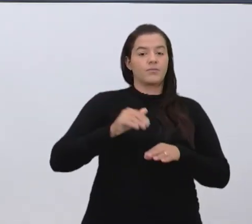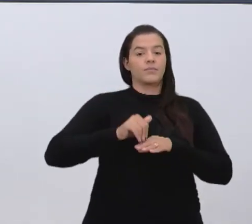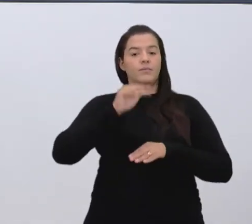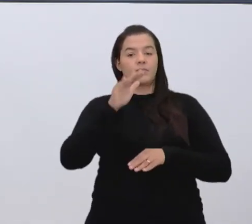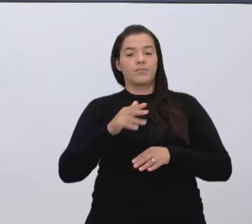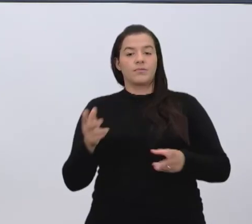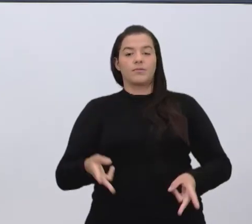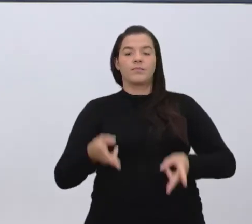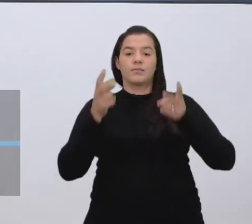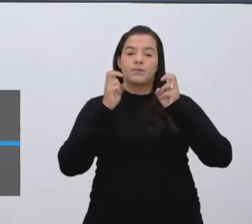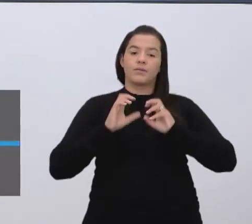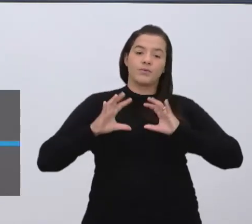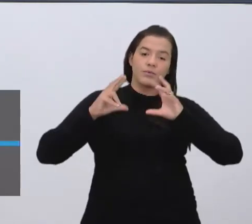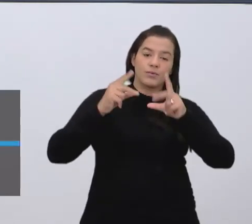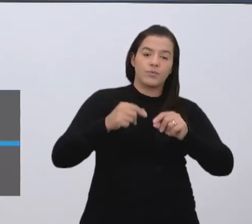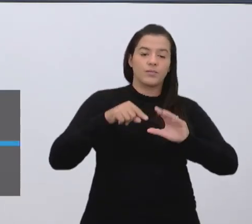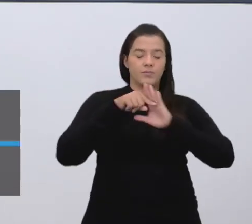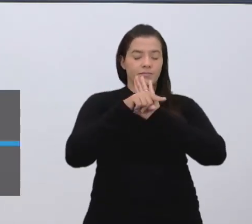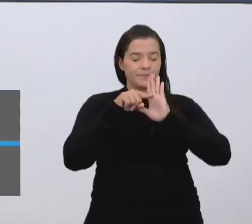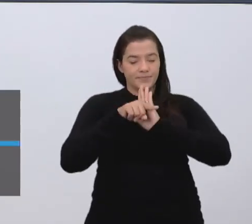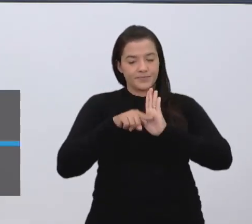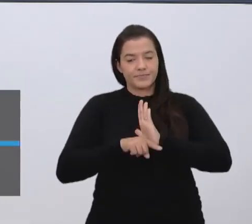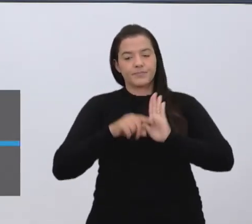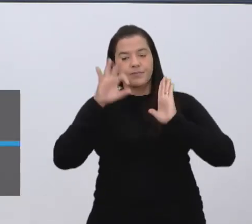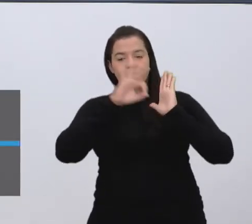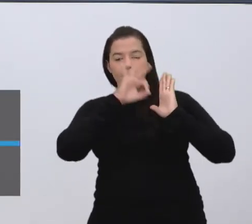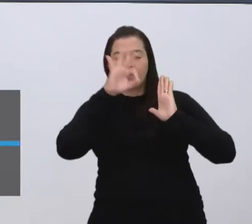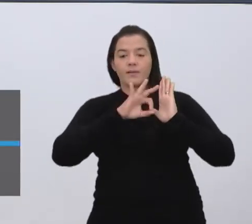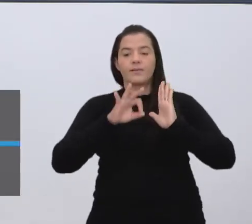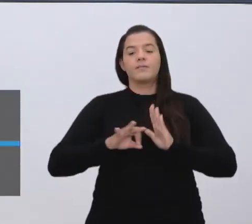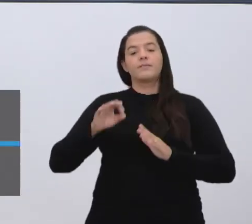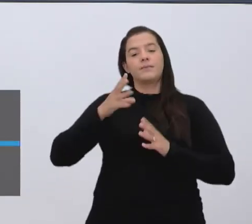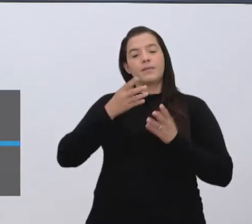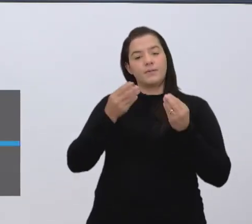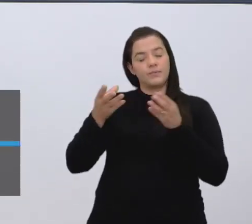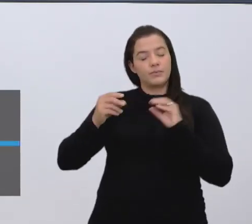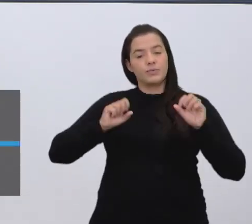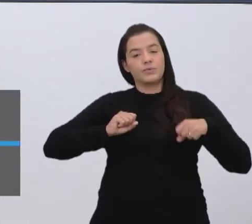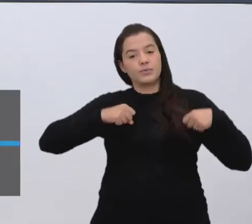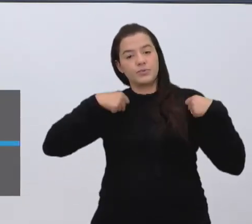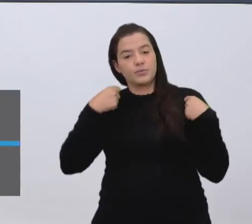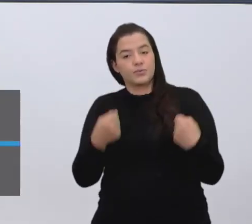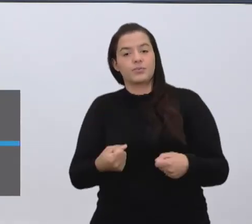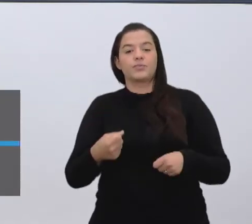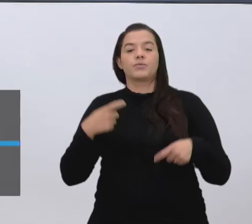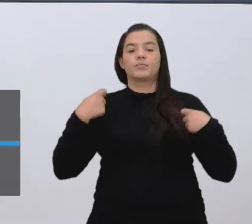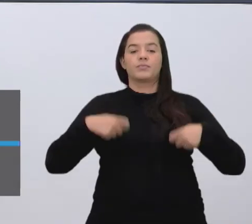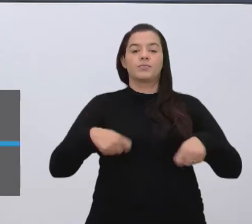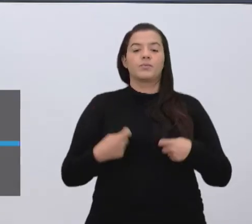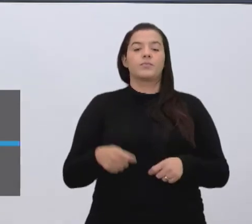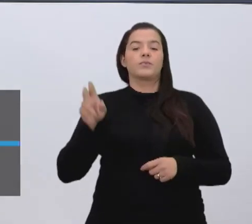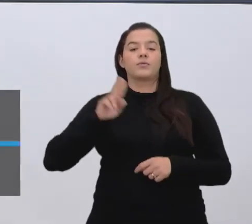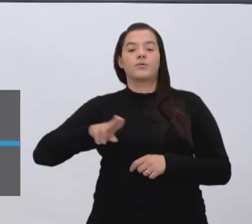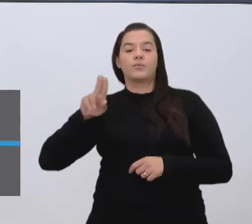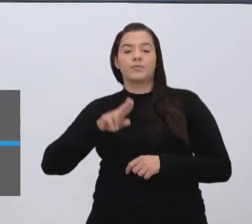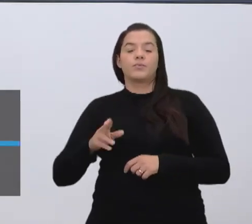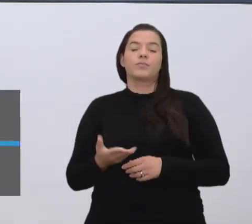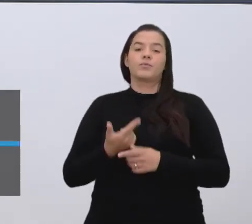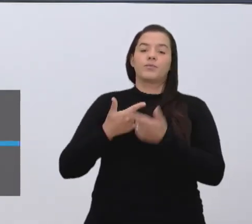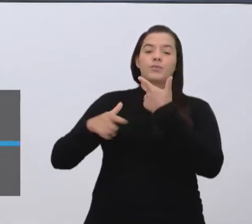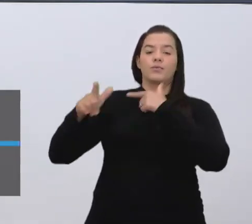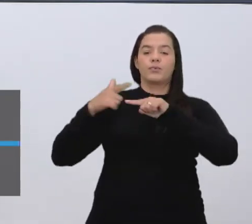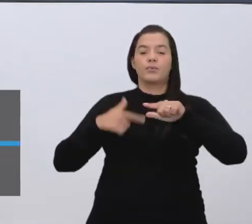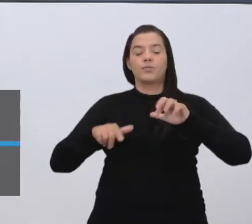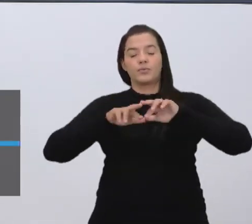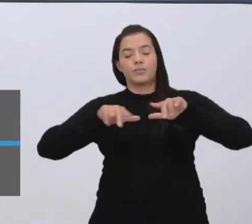Você percebeu que todo esse levantamento estatístico, né? Essa questão da pesquisa, ela dá muito trabalho, é trabalhosa. E a utilização desse e de outros